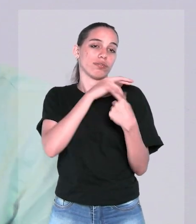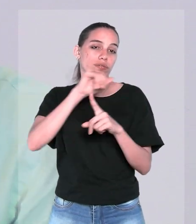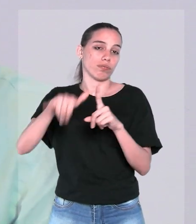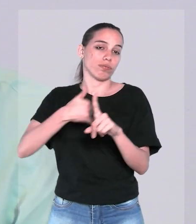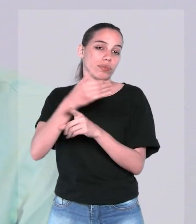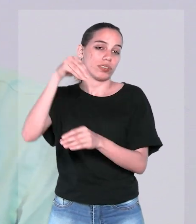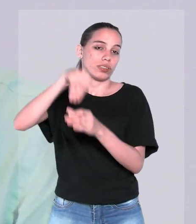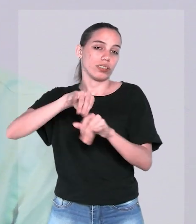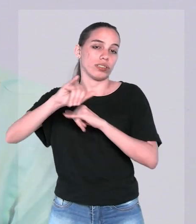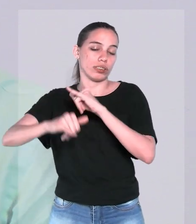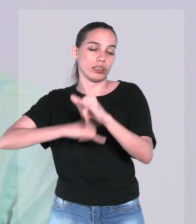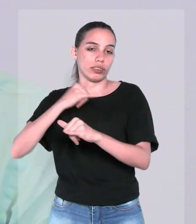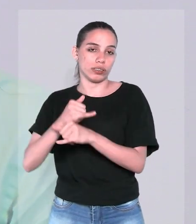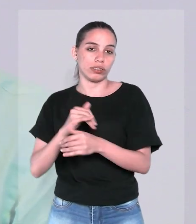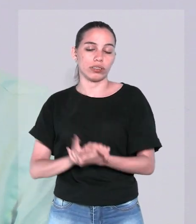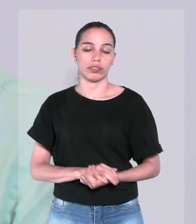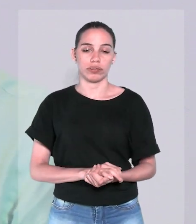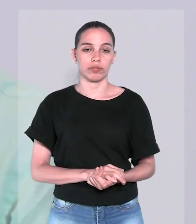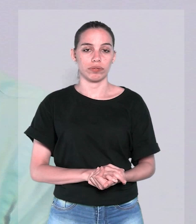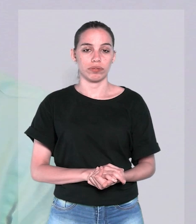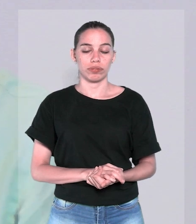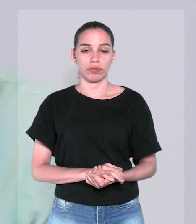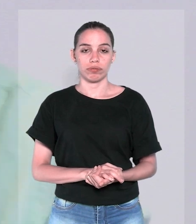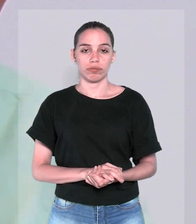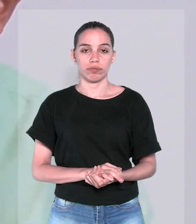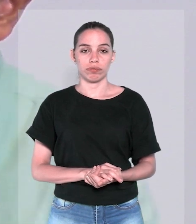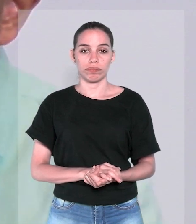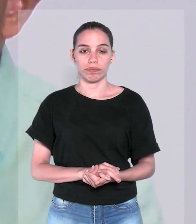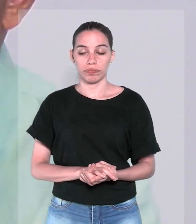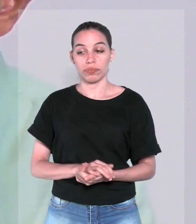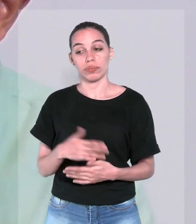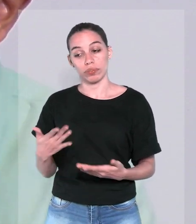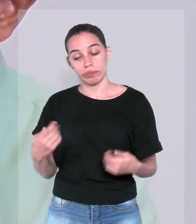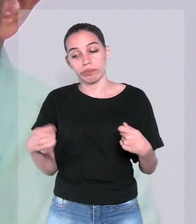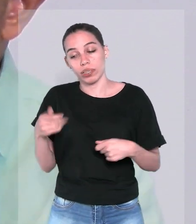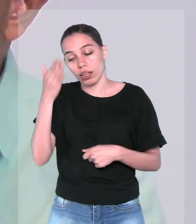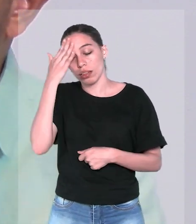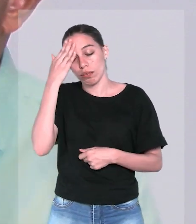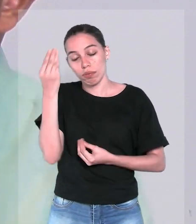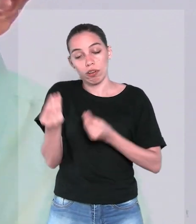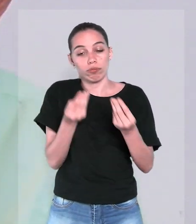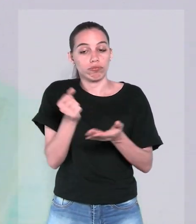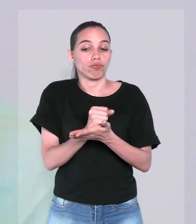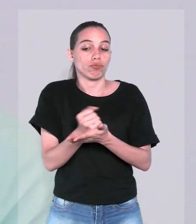o ataque ele é repetitivo, você aprende a fazer, você copia, você